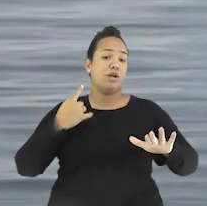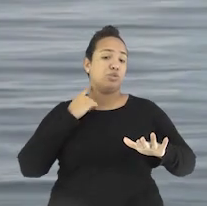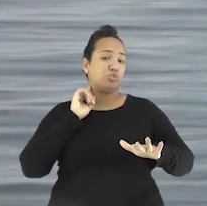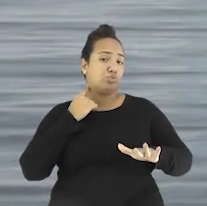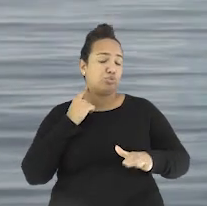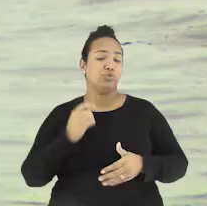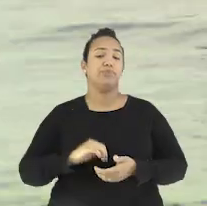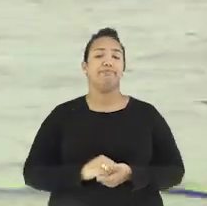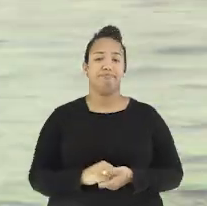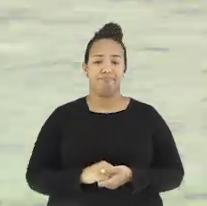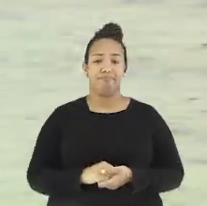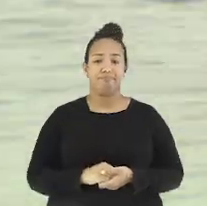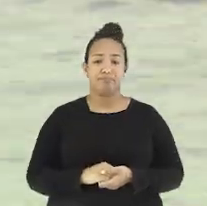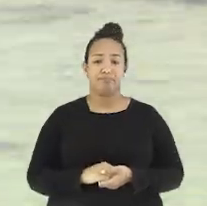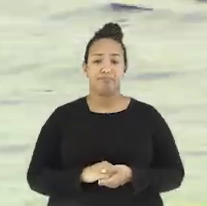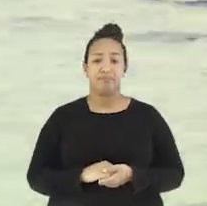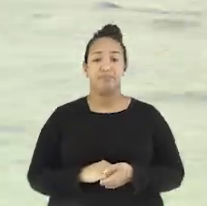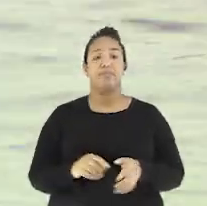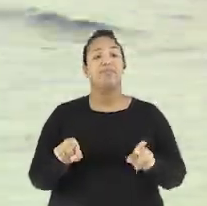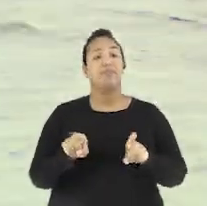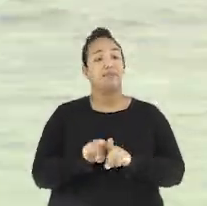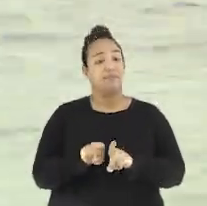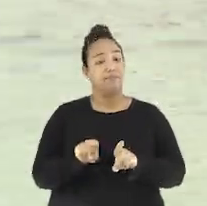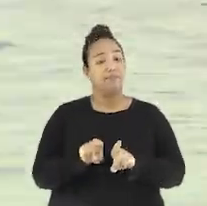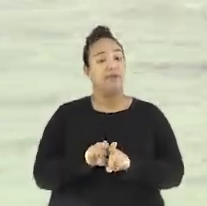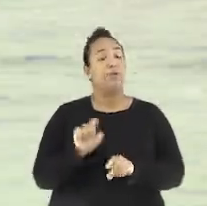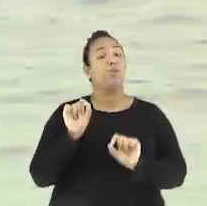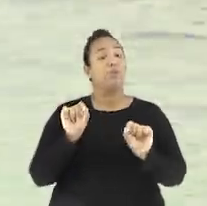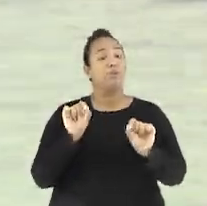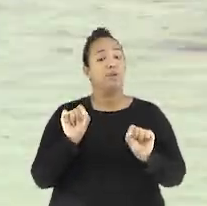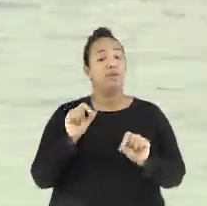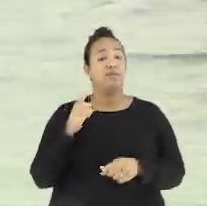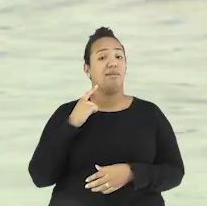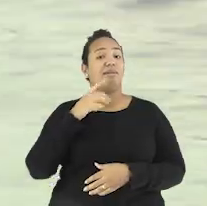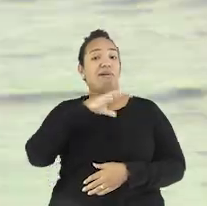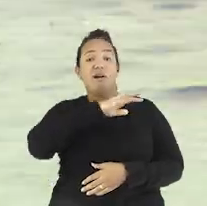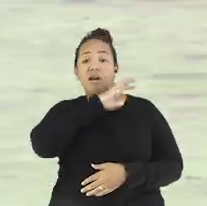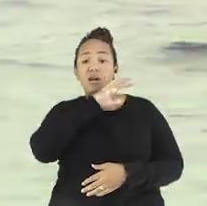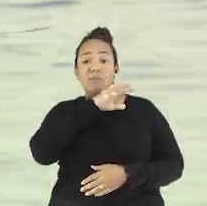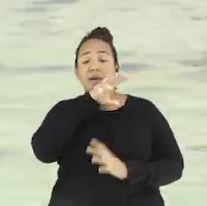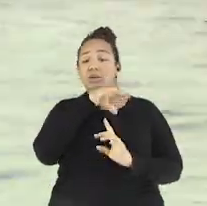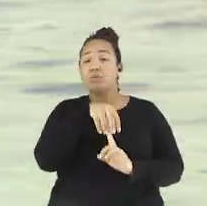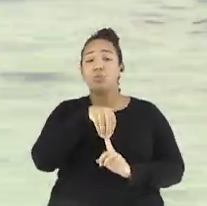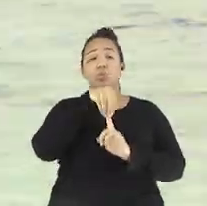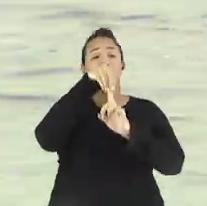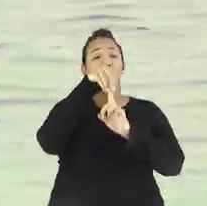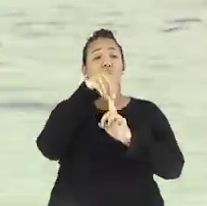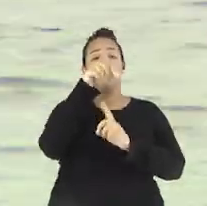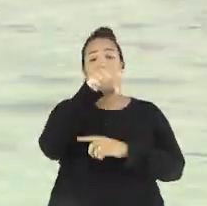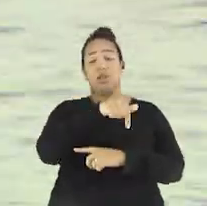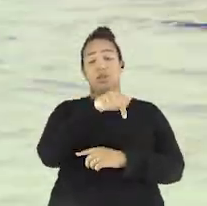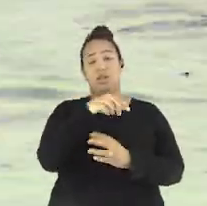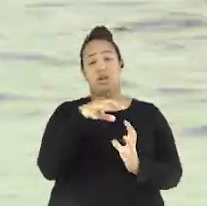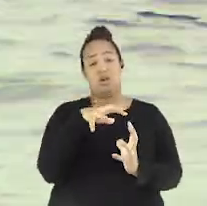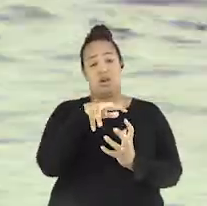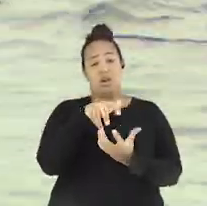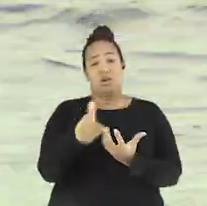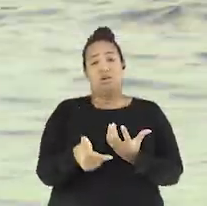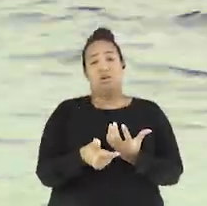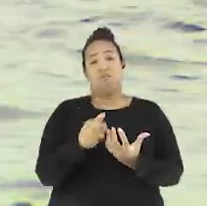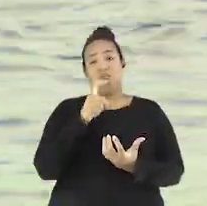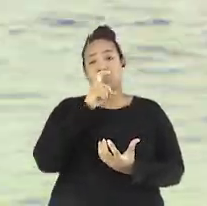de óleo e petróleo, além da morte e da extinção de espécies de animais únicos que apenas são encontrados